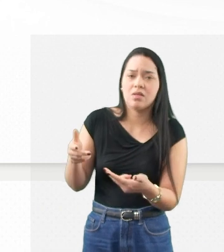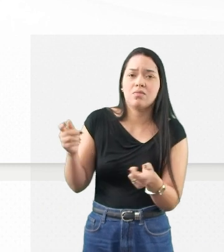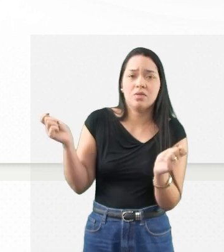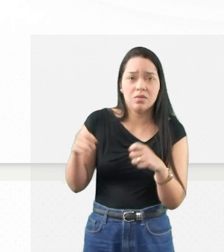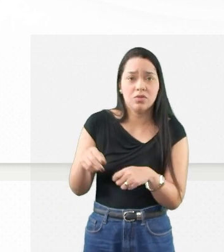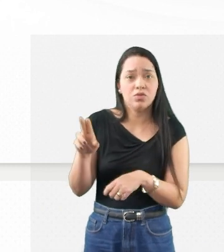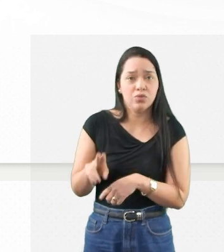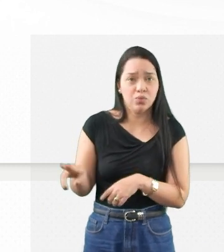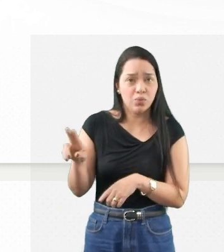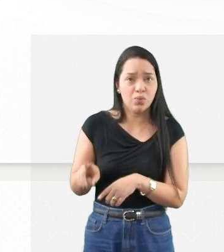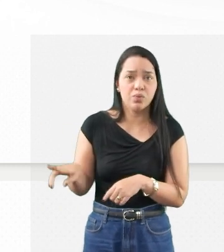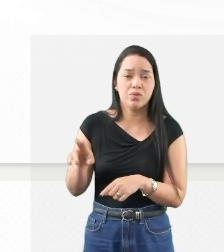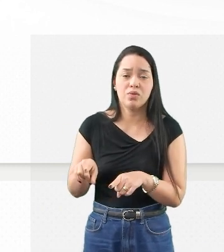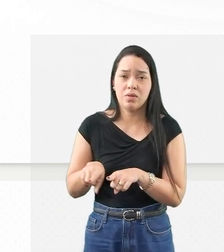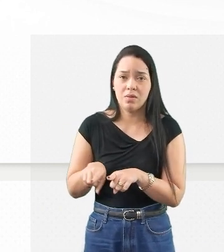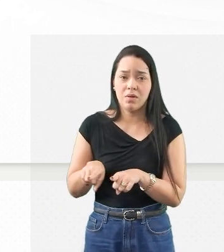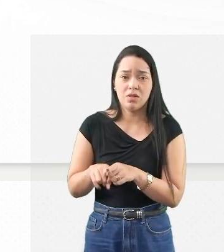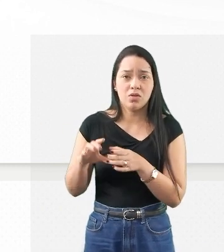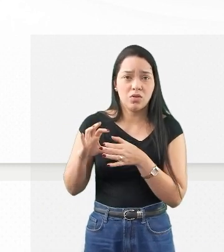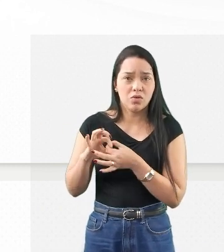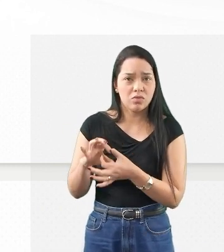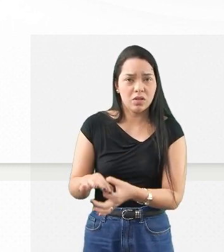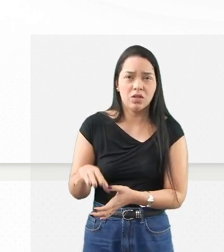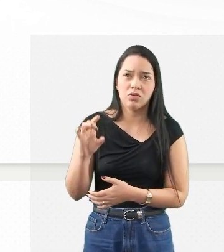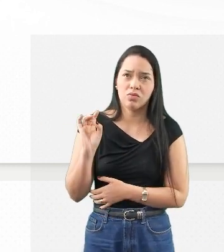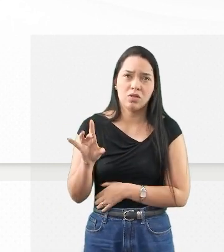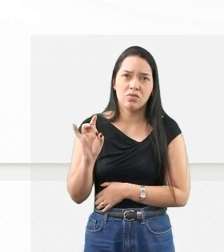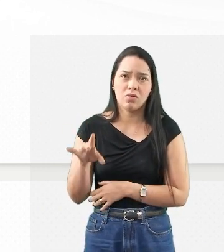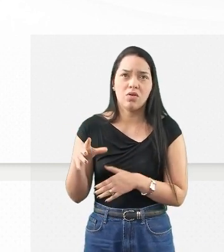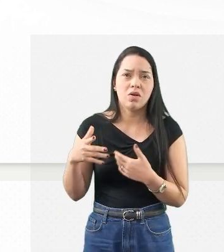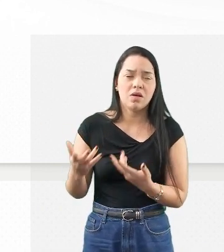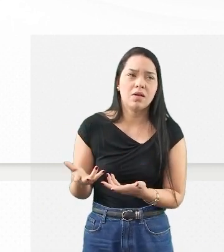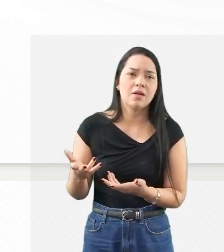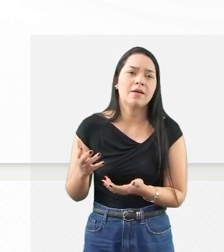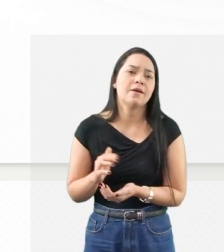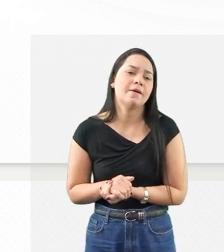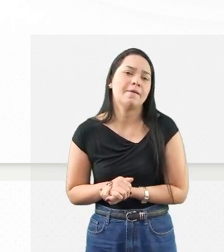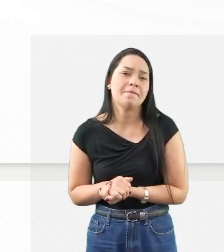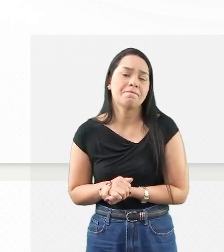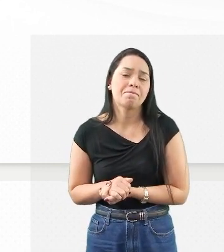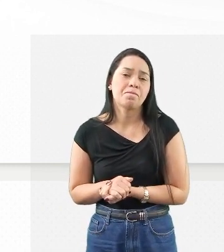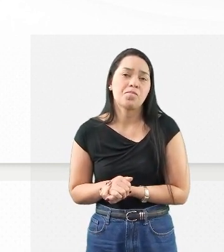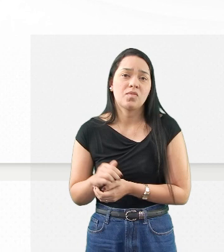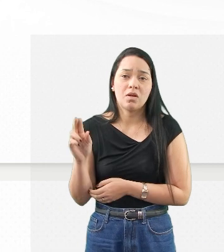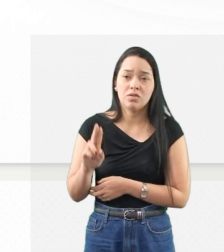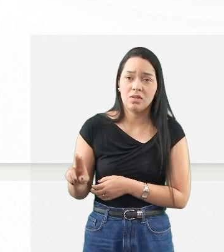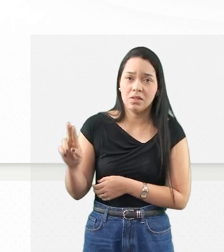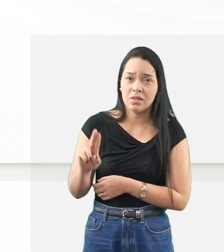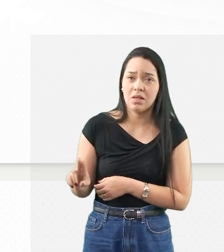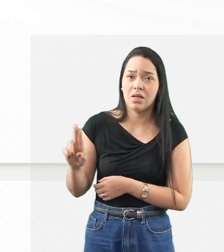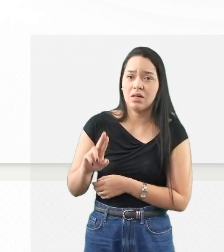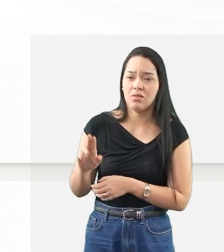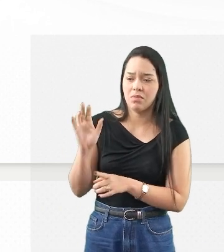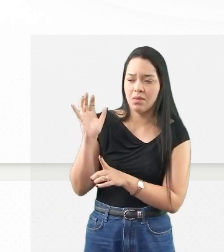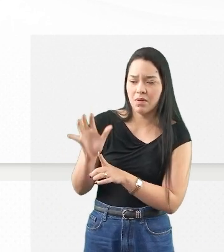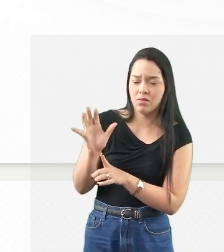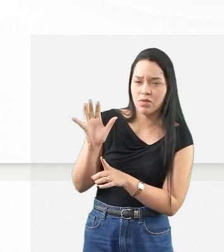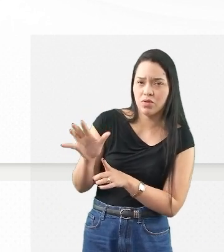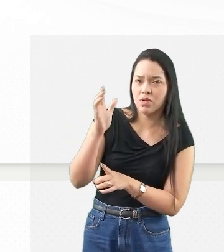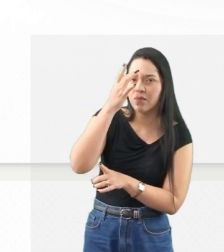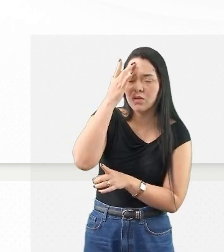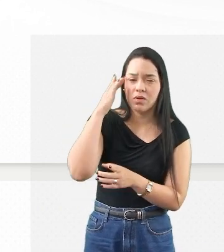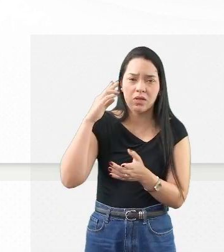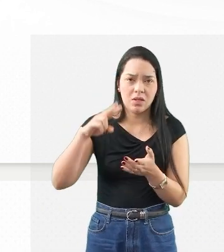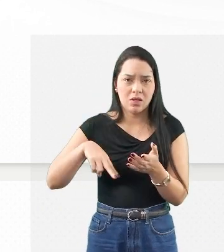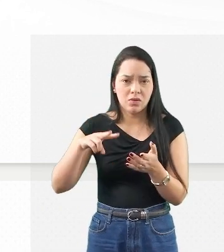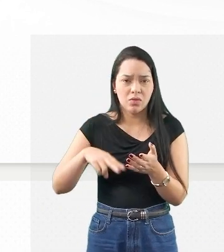de uso, né, de contextos. Ele não é apenas um gênero textual que ele é utilizado para persuadir o leitor,